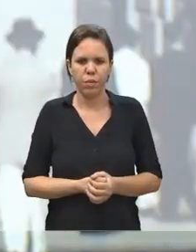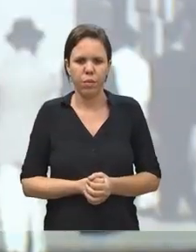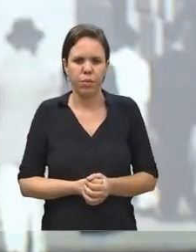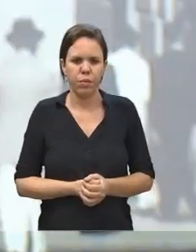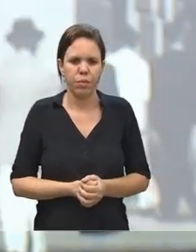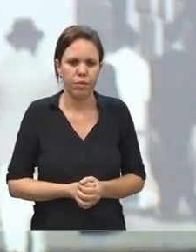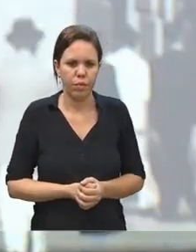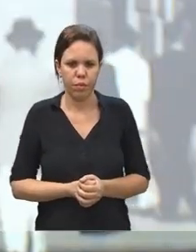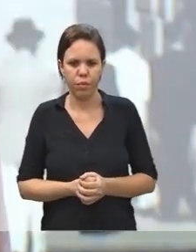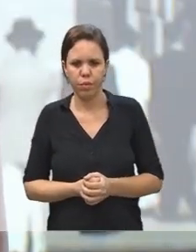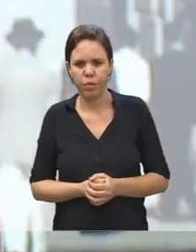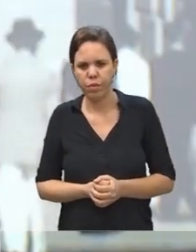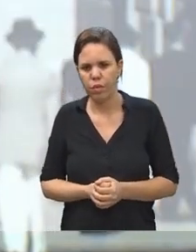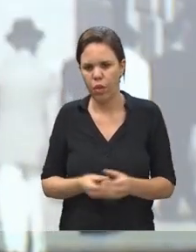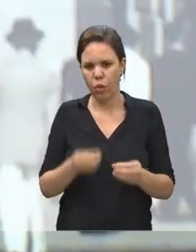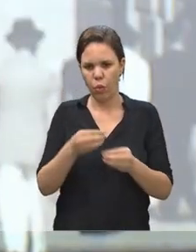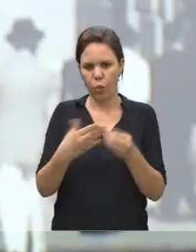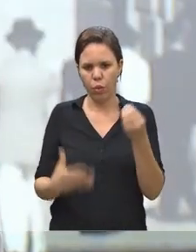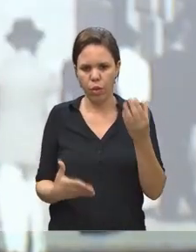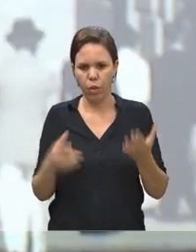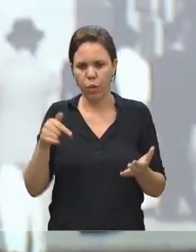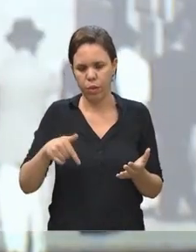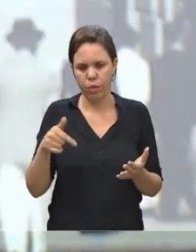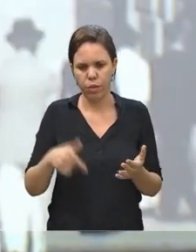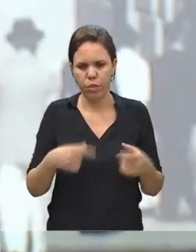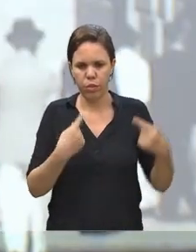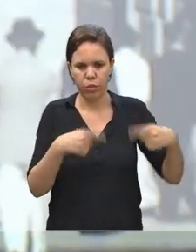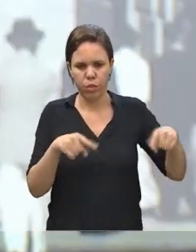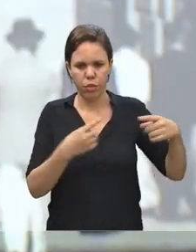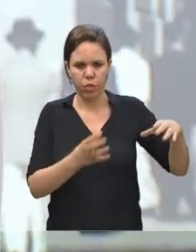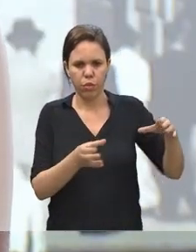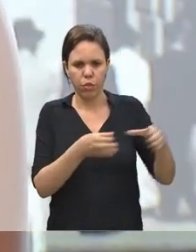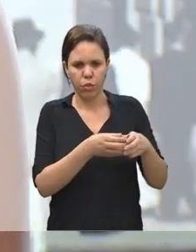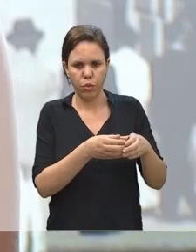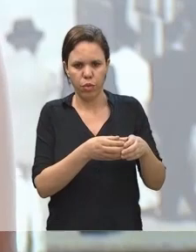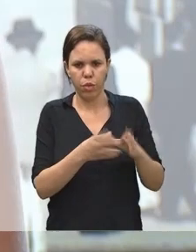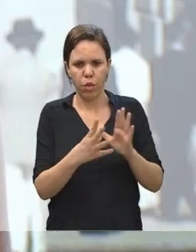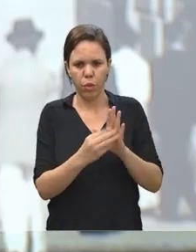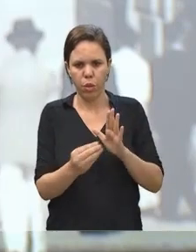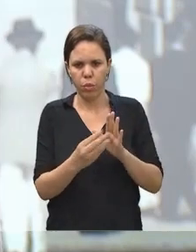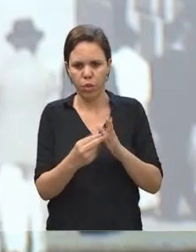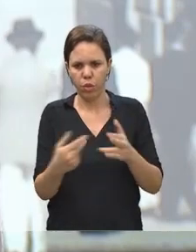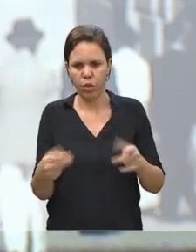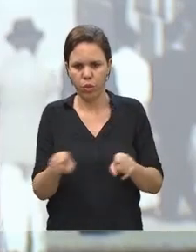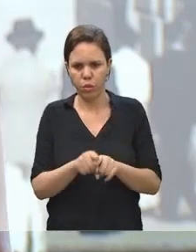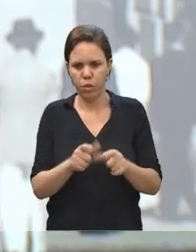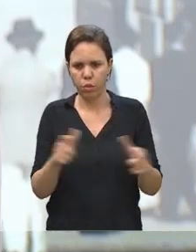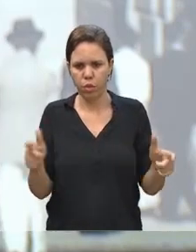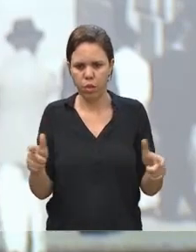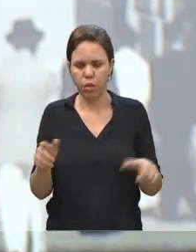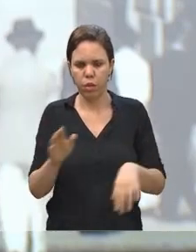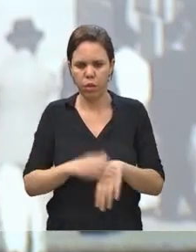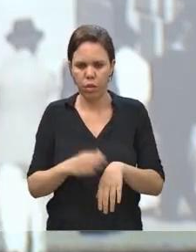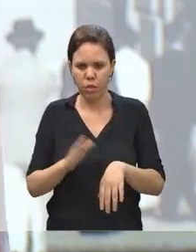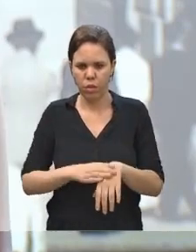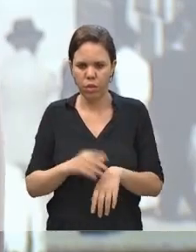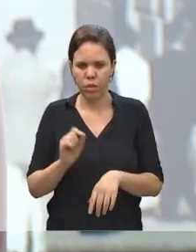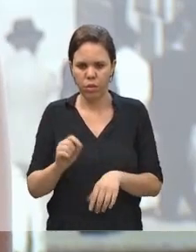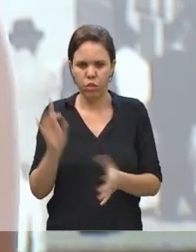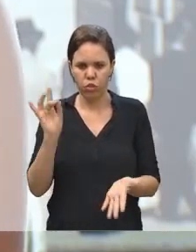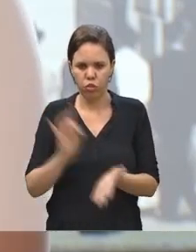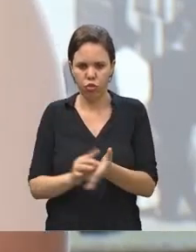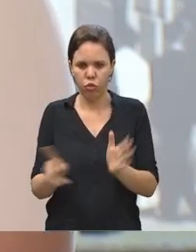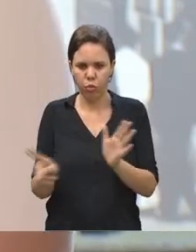acervo da orquestra, ele possui obras que são cópias. Algumas obras, a maioria delas, são